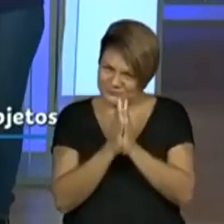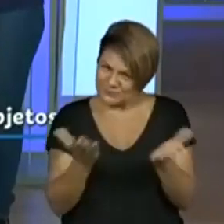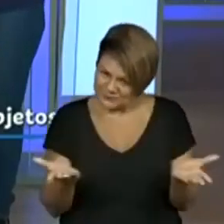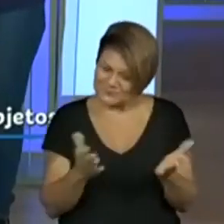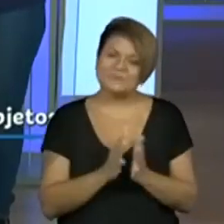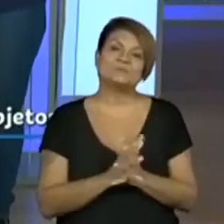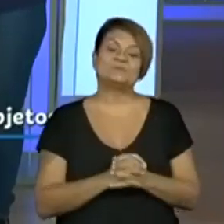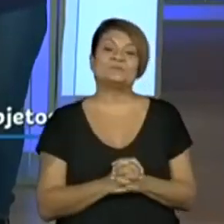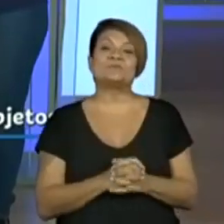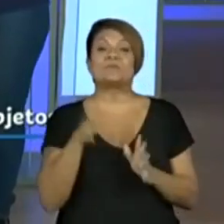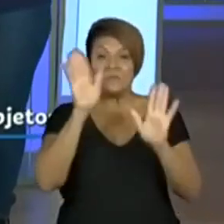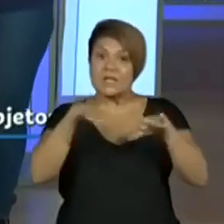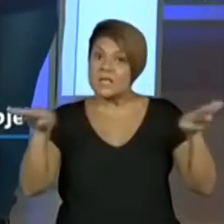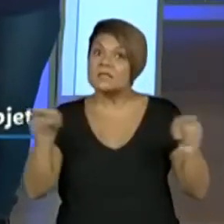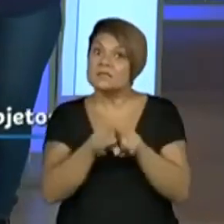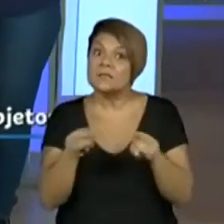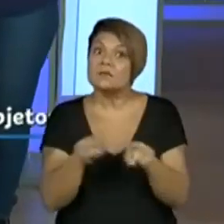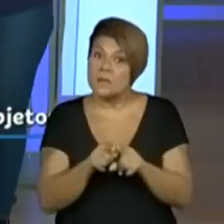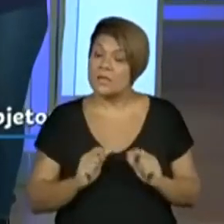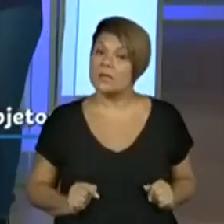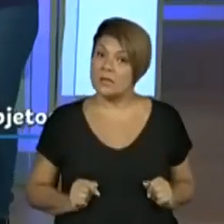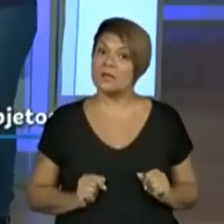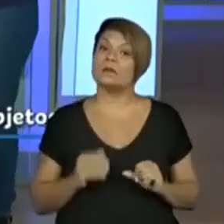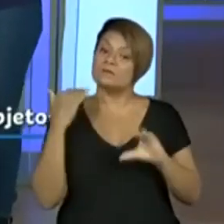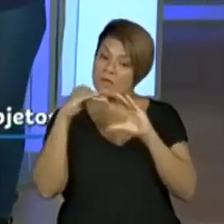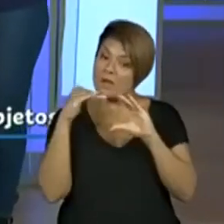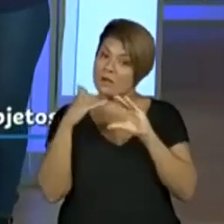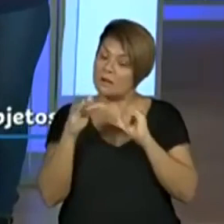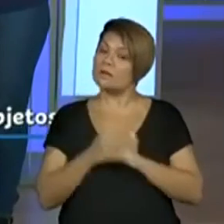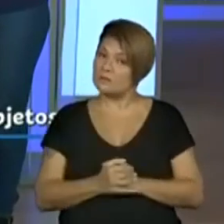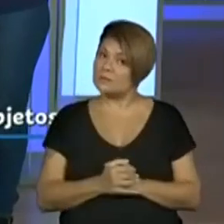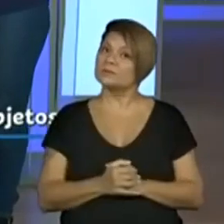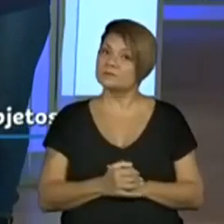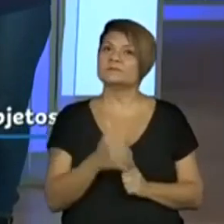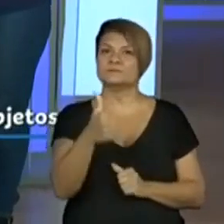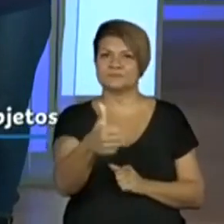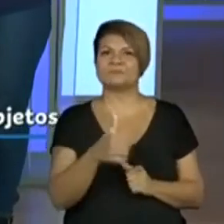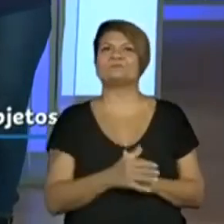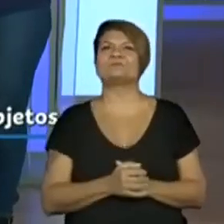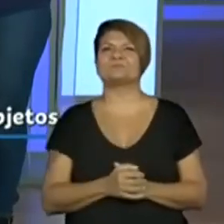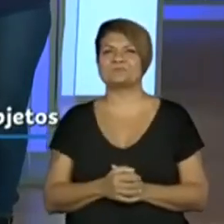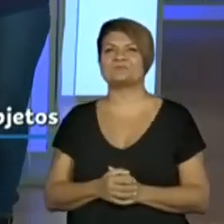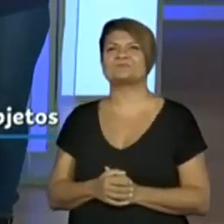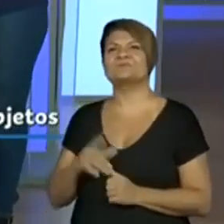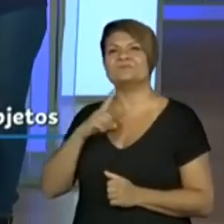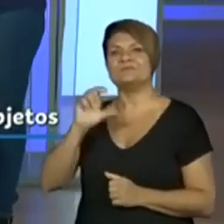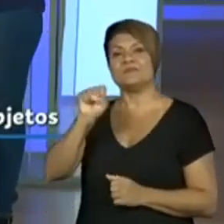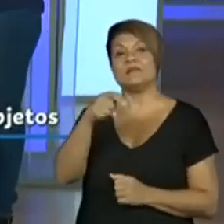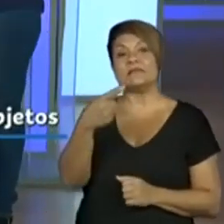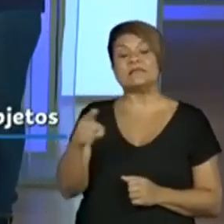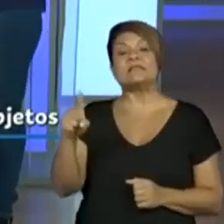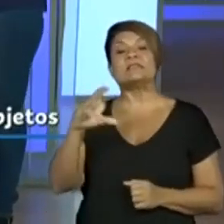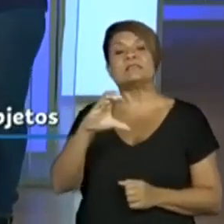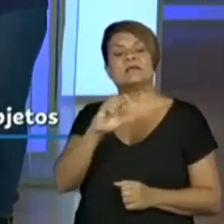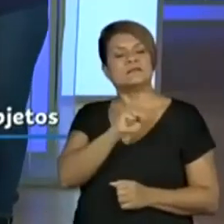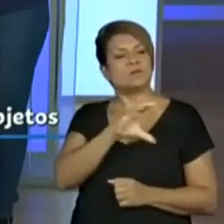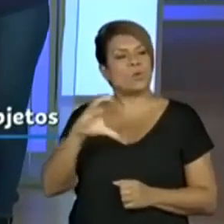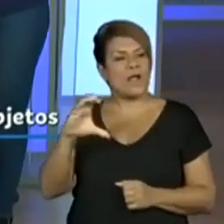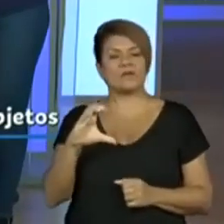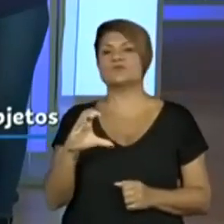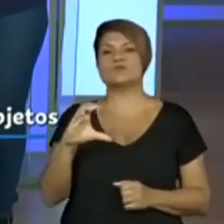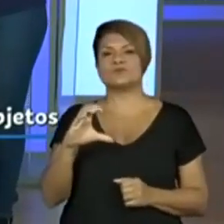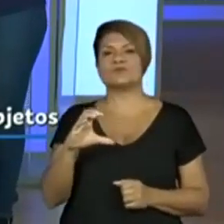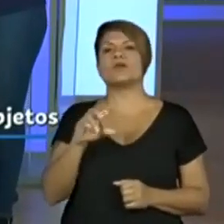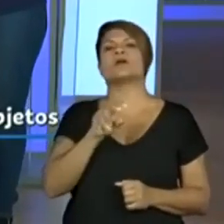favor e a criançada também vai fazer bom Cielo aí não falo já chegou já está aí a tome de São Carlos Ferraz